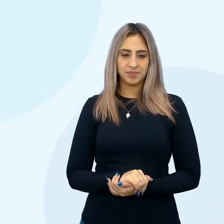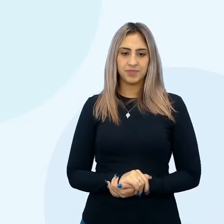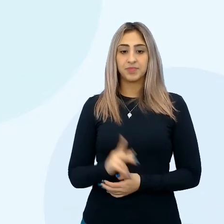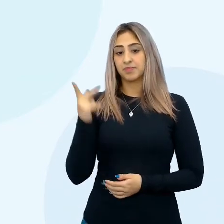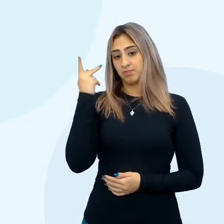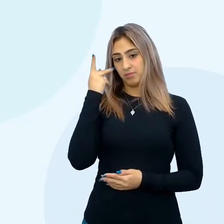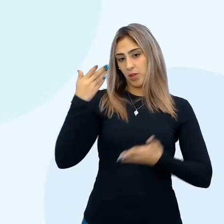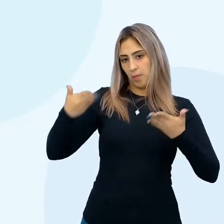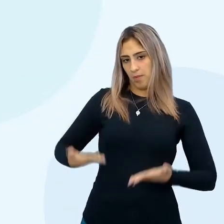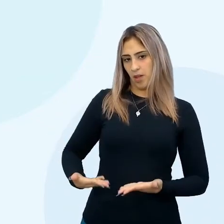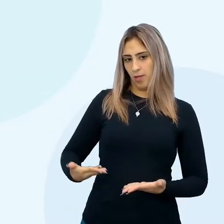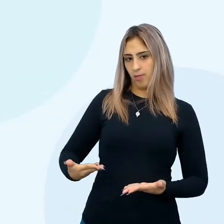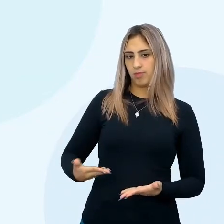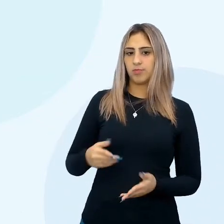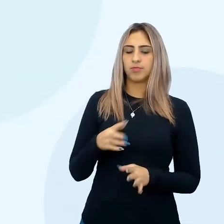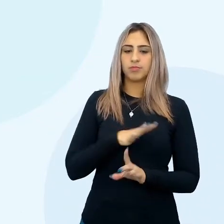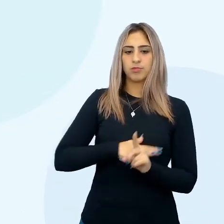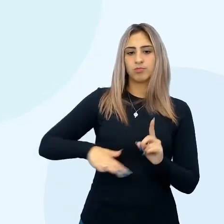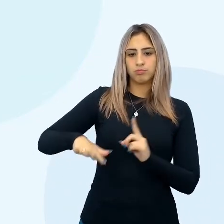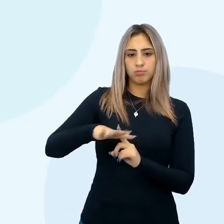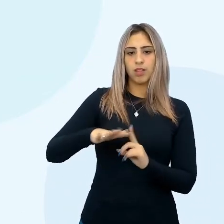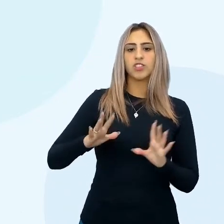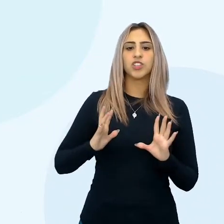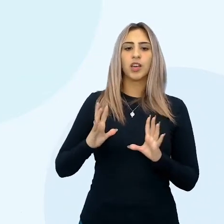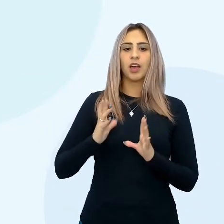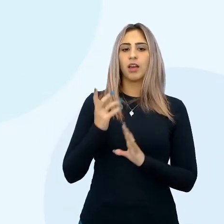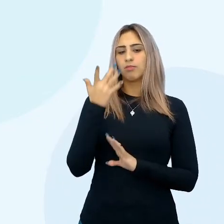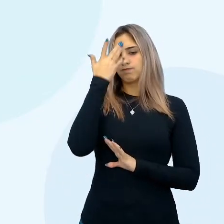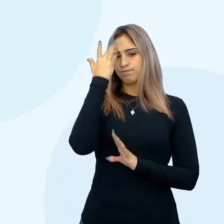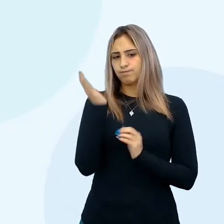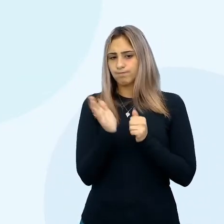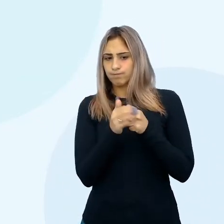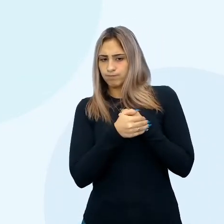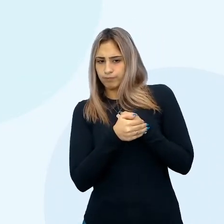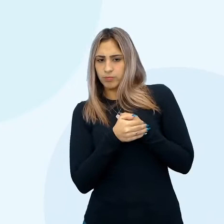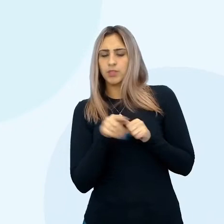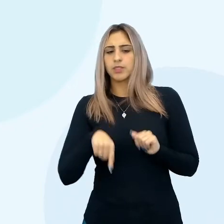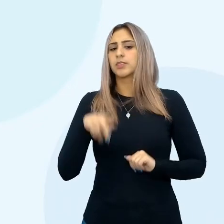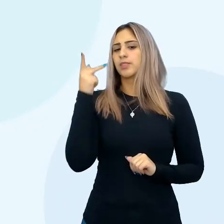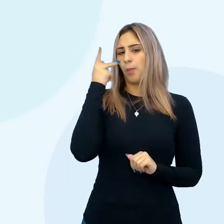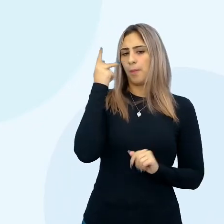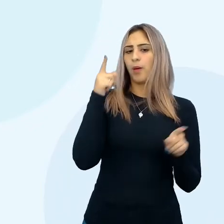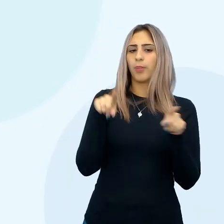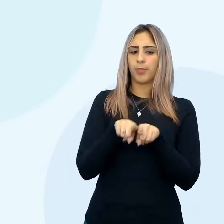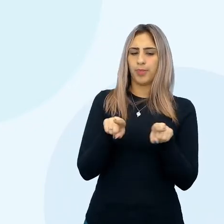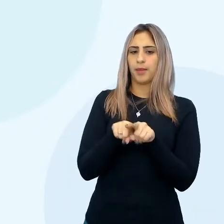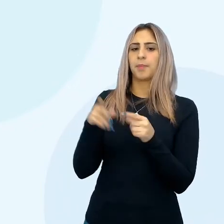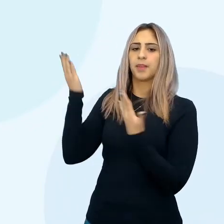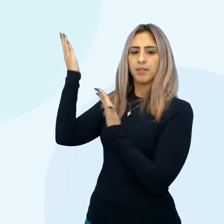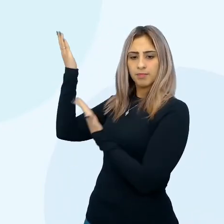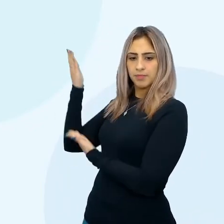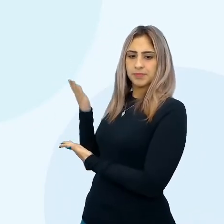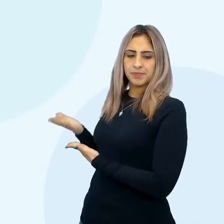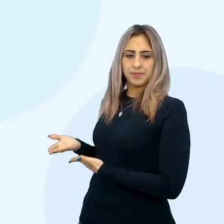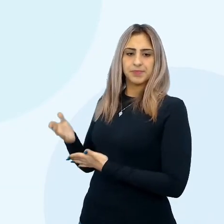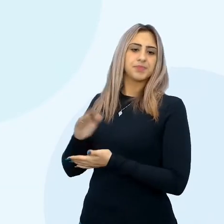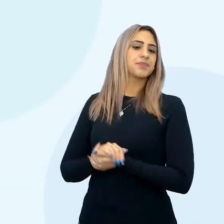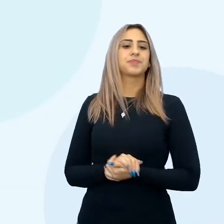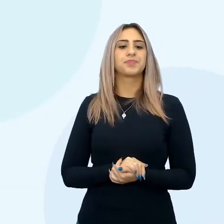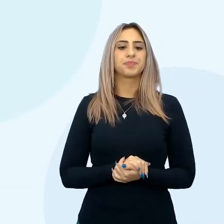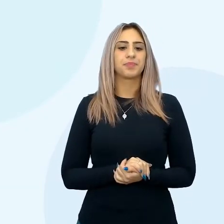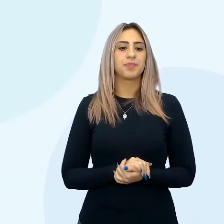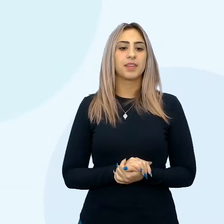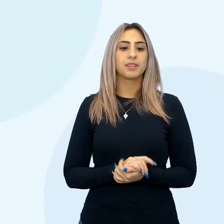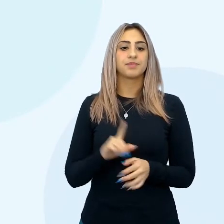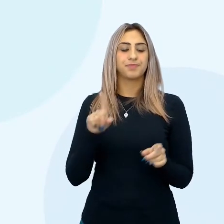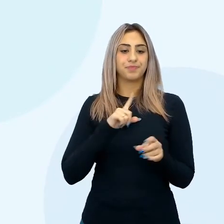São Paulo, a Sociedade Anônima é um clássico. São Paulo. E para que dê tempo de eu falar todos, olha só.